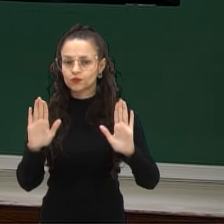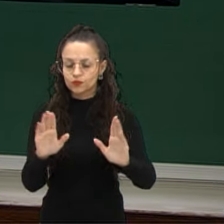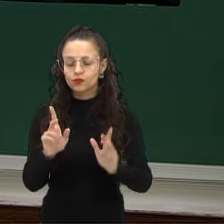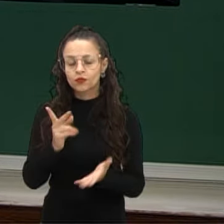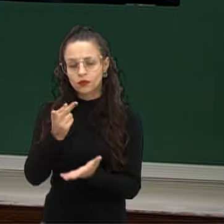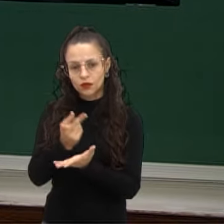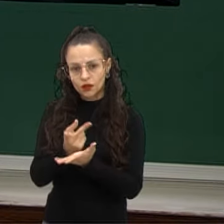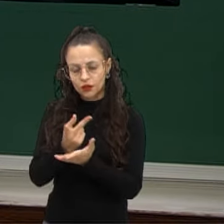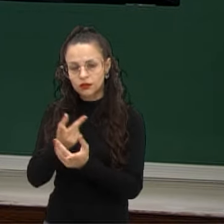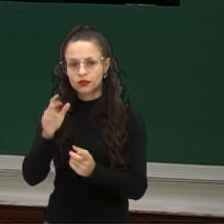influência persa, né? A genialidade da arquitetura persa foi de que aplicou o